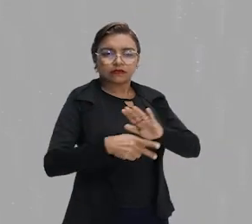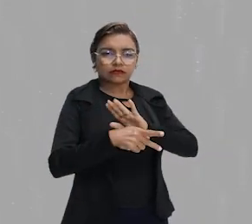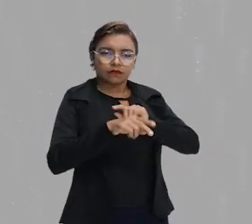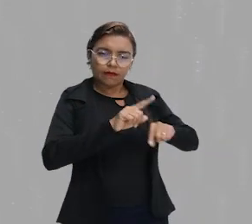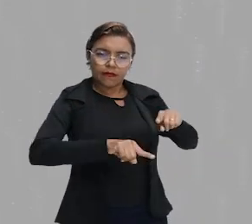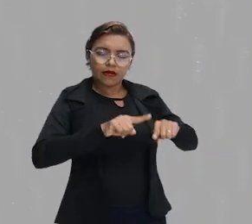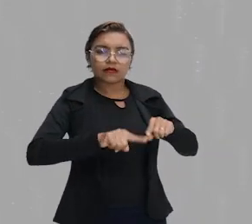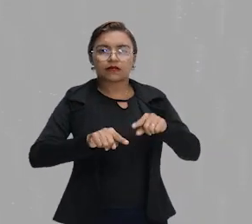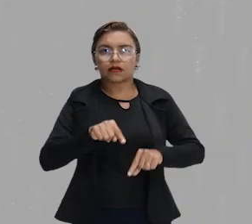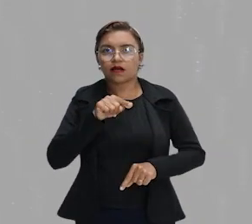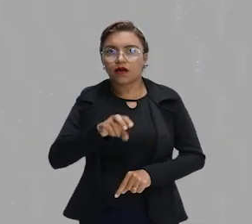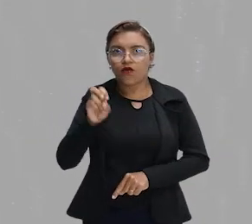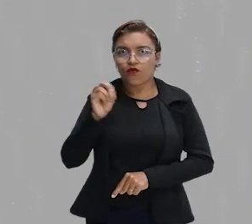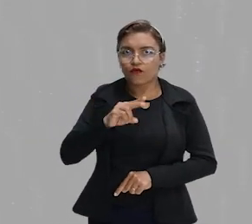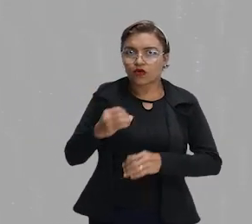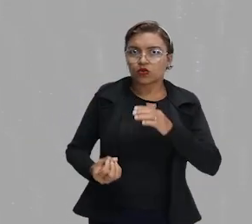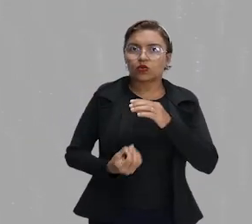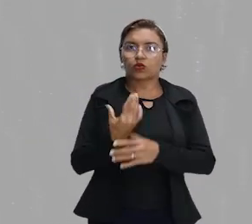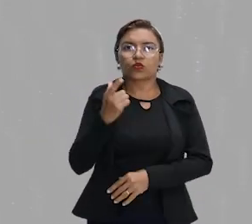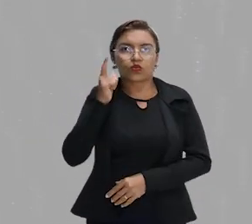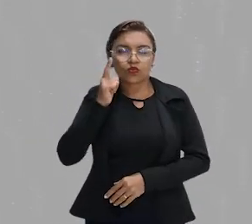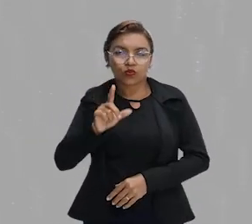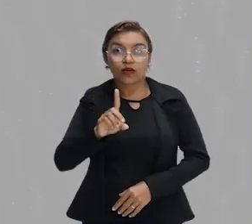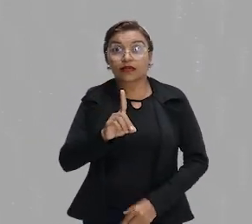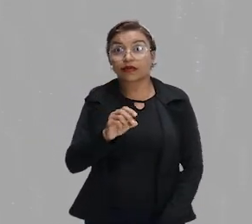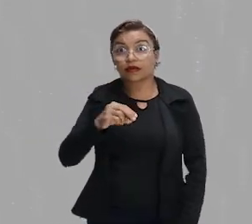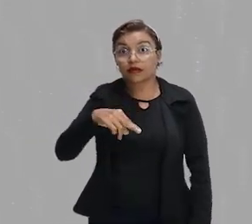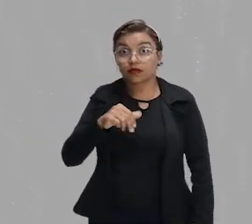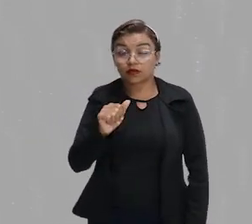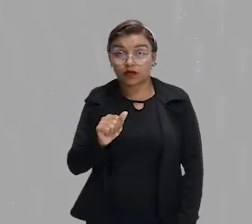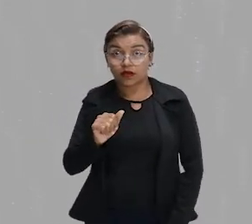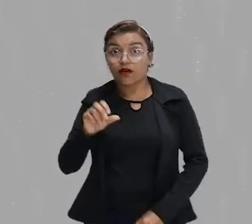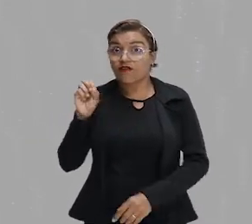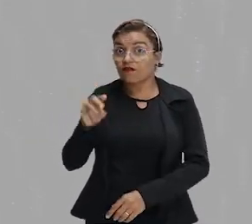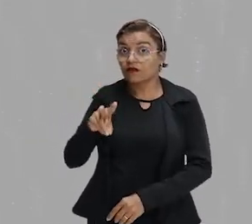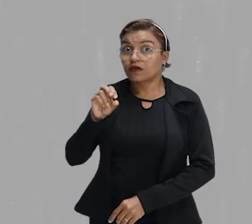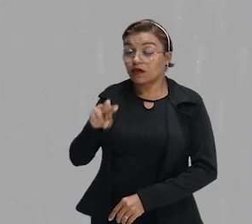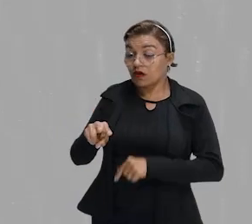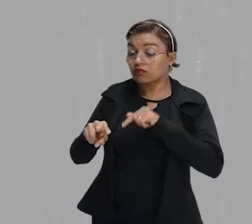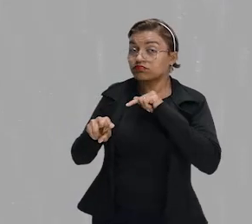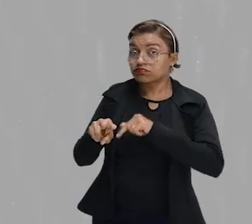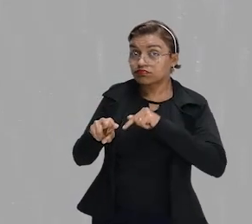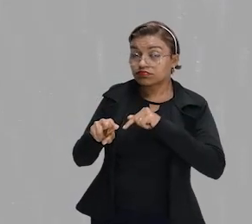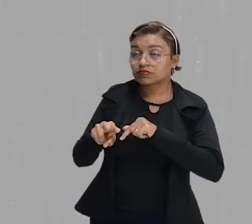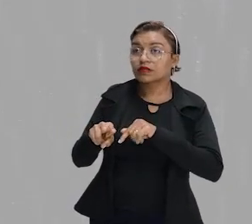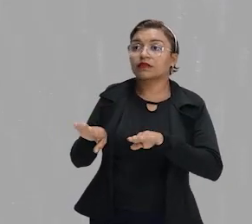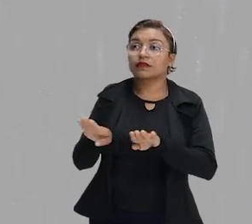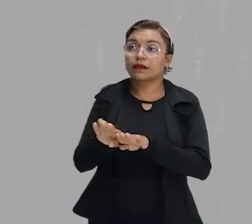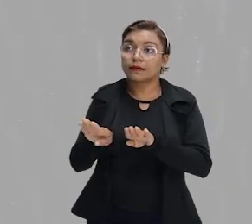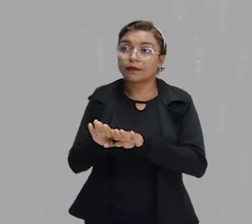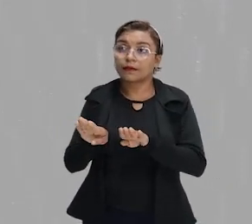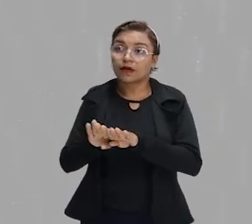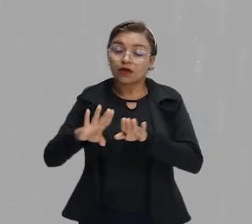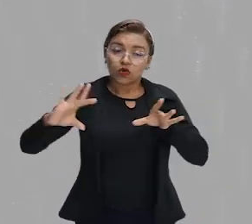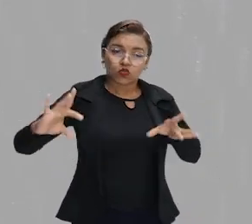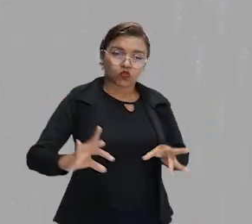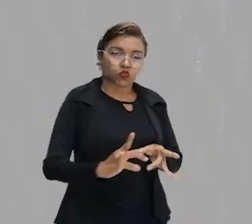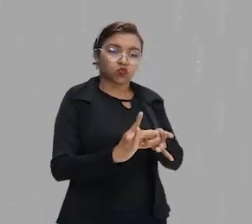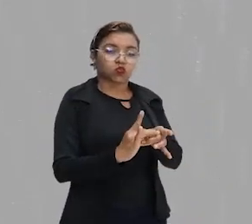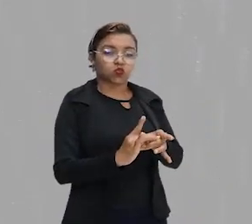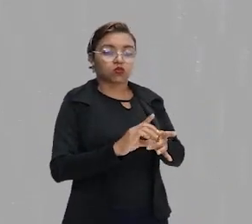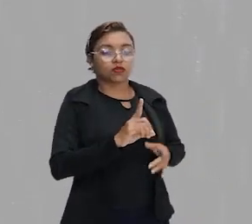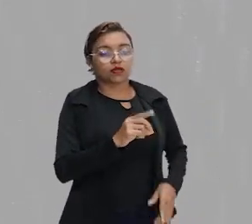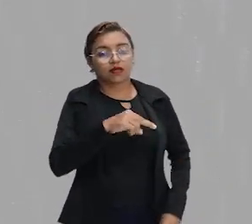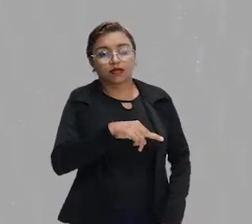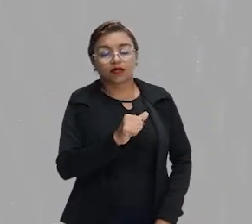vírus conseguiu produzir DNA viral. E aí, esse DNA viral, ele pode se fundir com o DNA